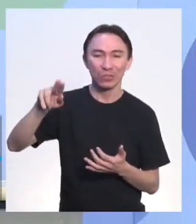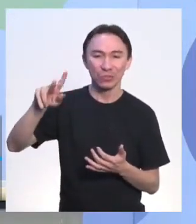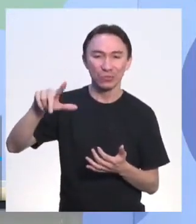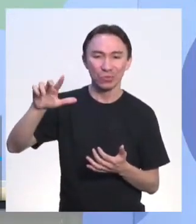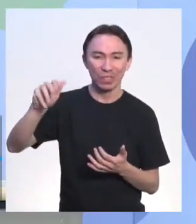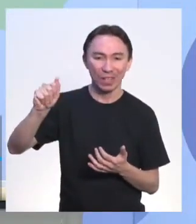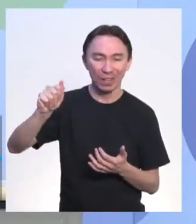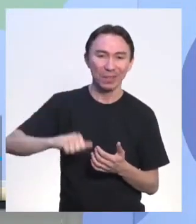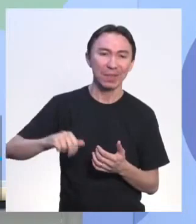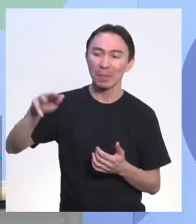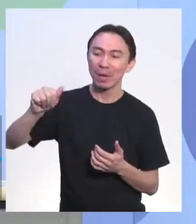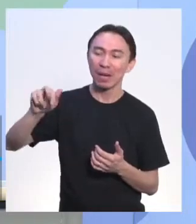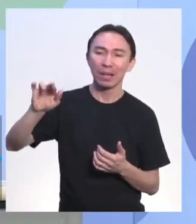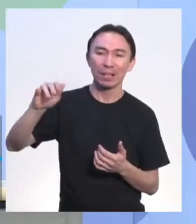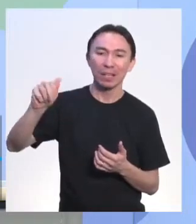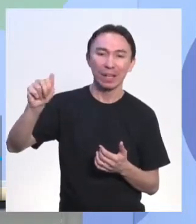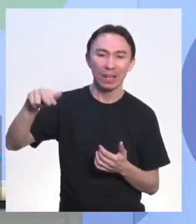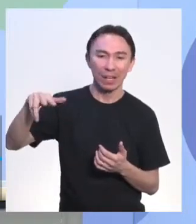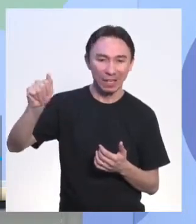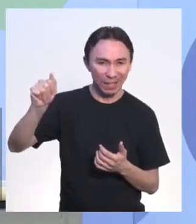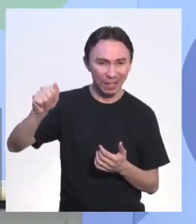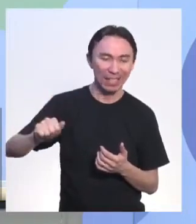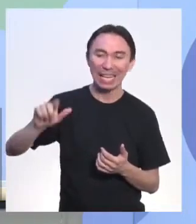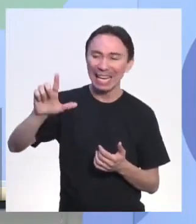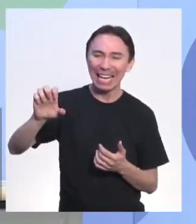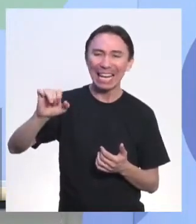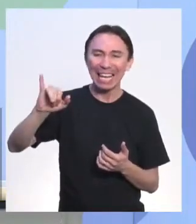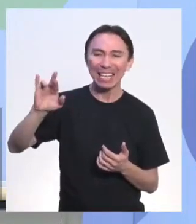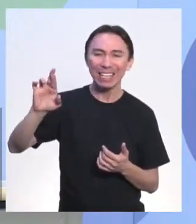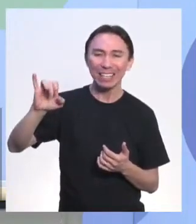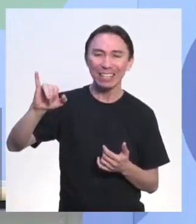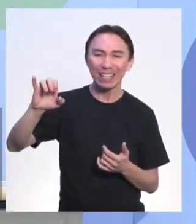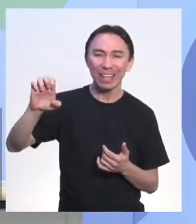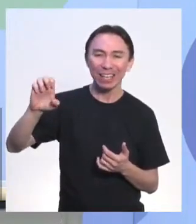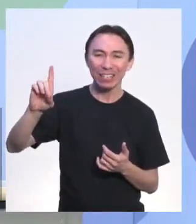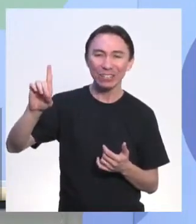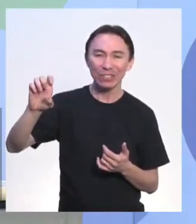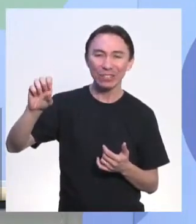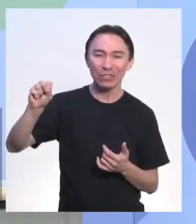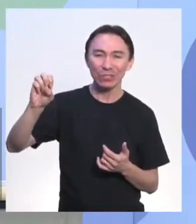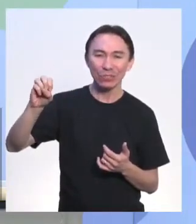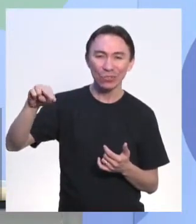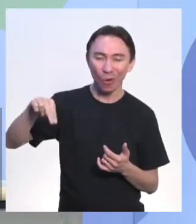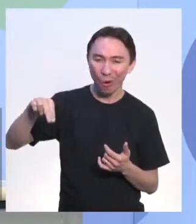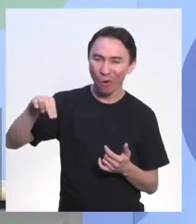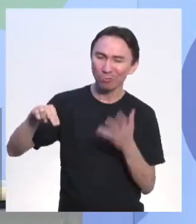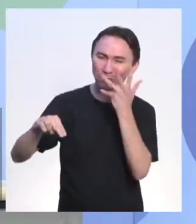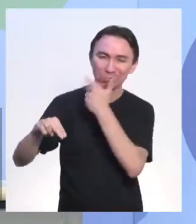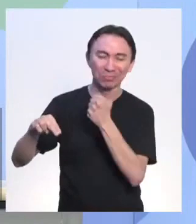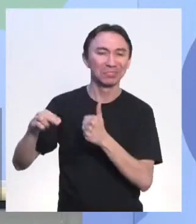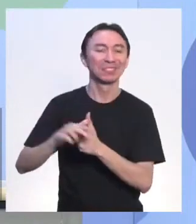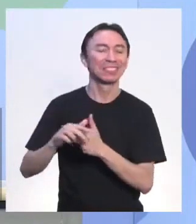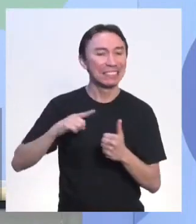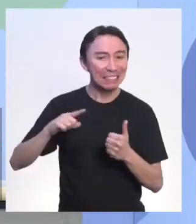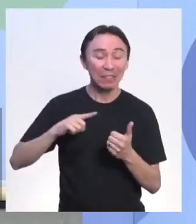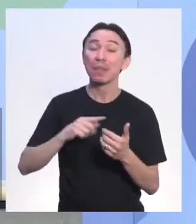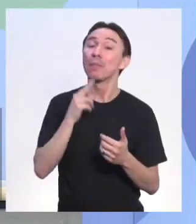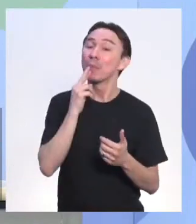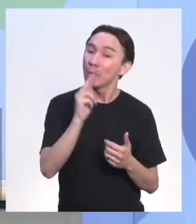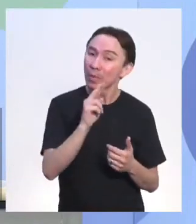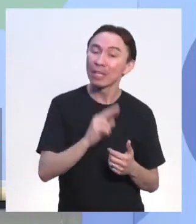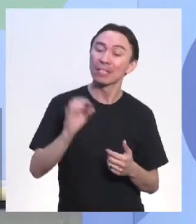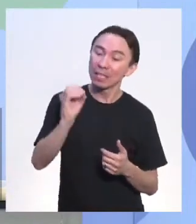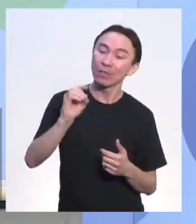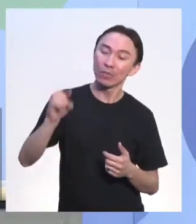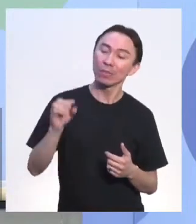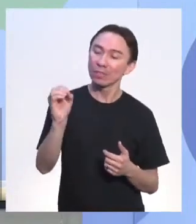Mariana, Leire Edson, achei lindo esse nome, Vitória, Caio e Jean. Então, esses responderam que é o 0,06.